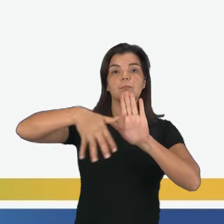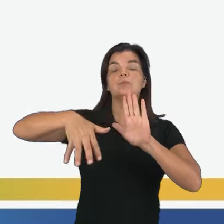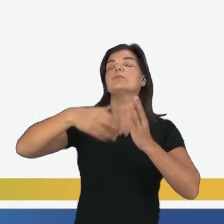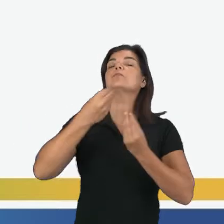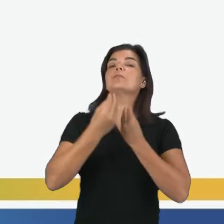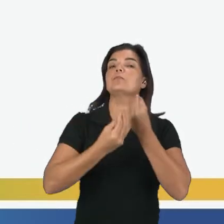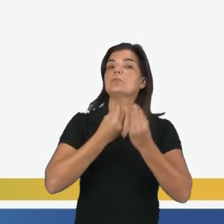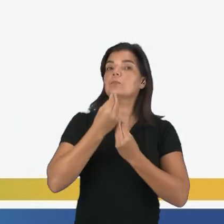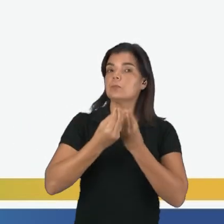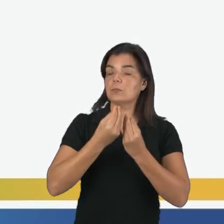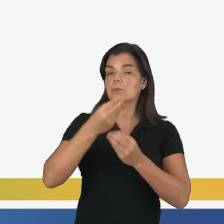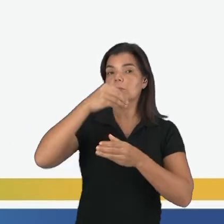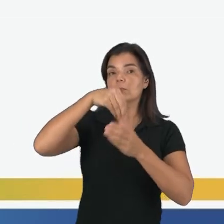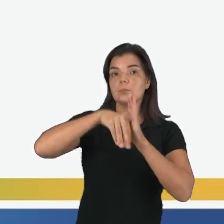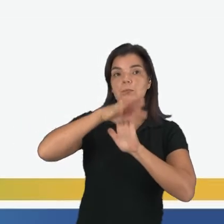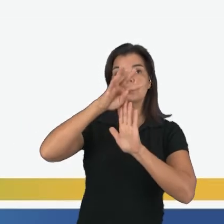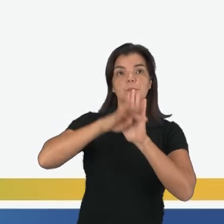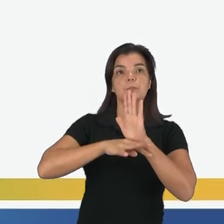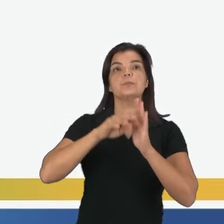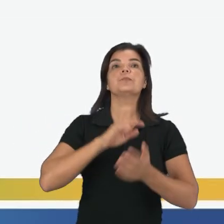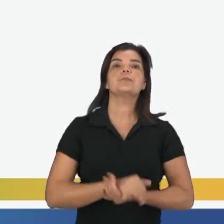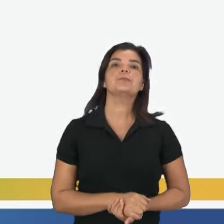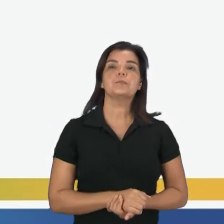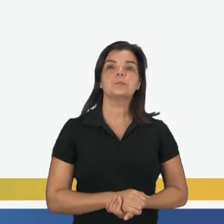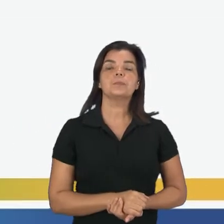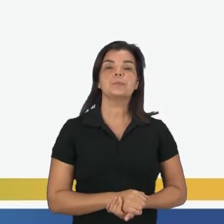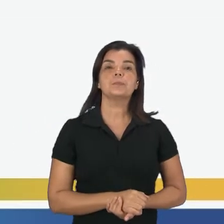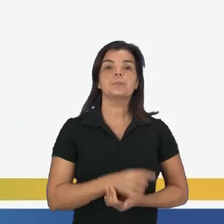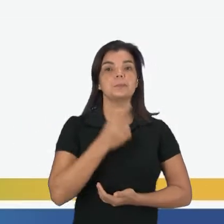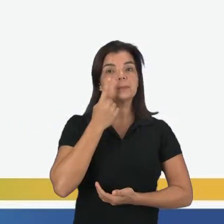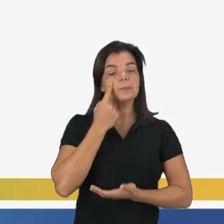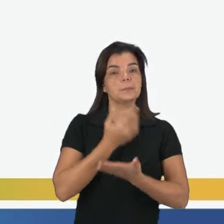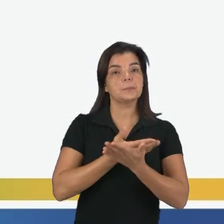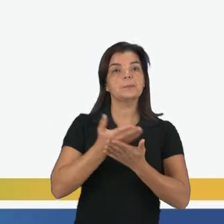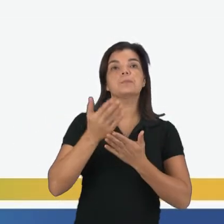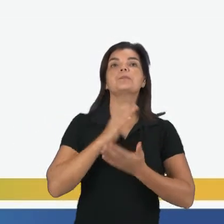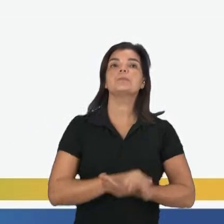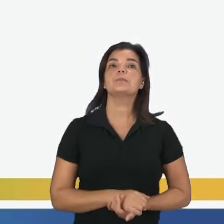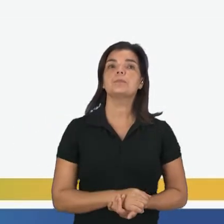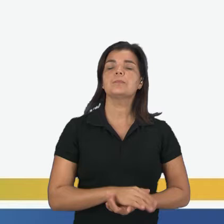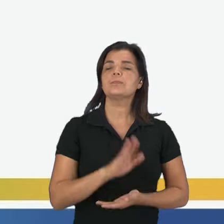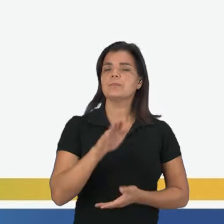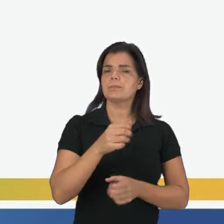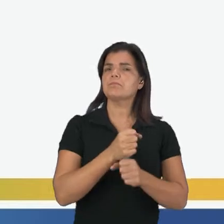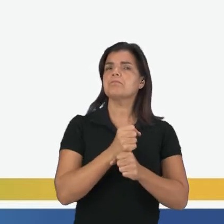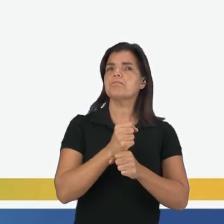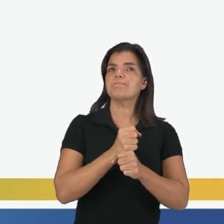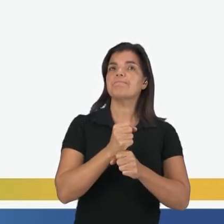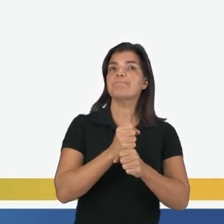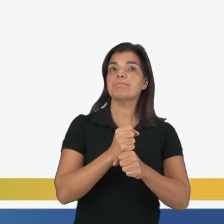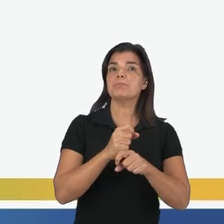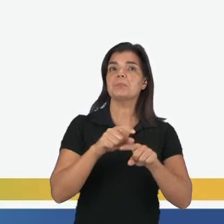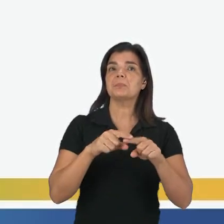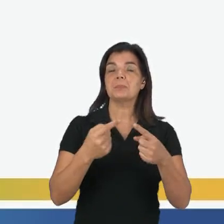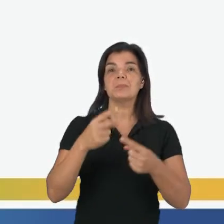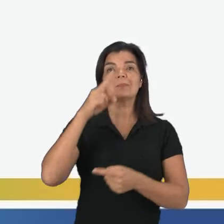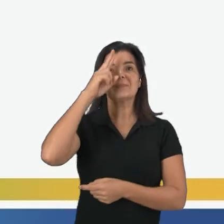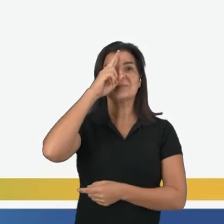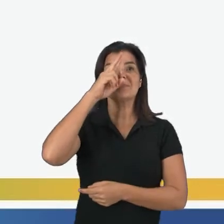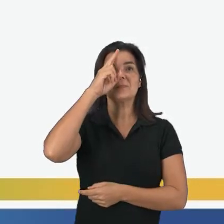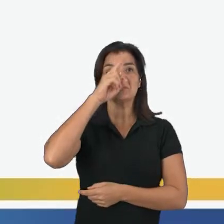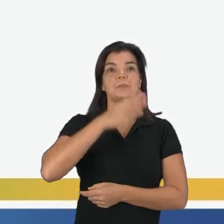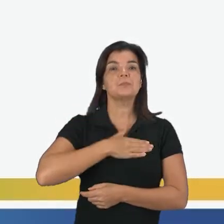elas funcionam dentro de um texto. Vamos lá, vamos iniciar. Já faz tanto tempo, mas